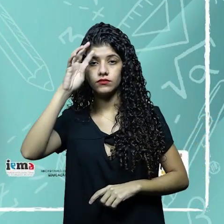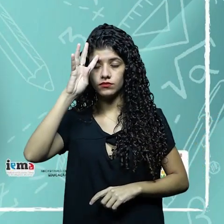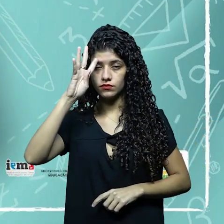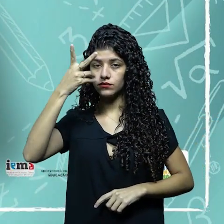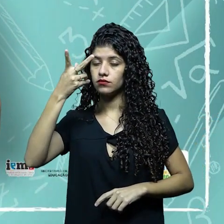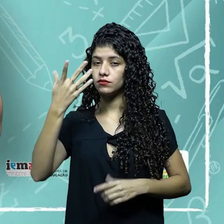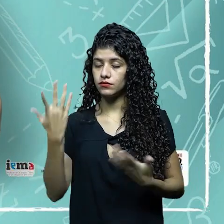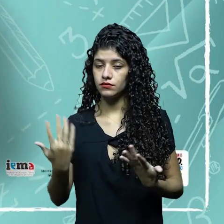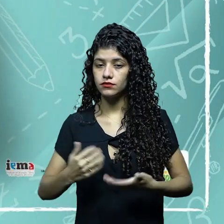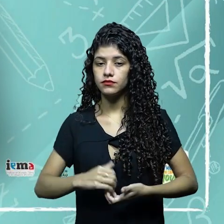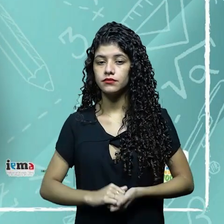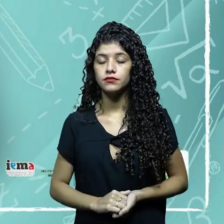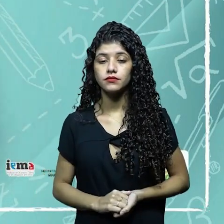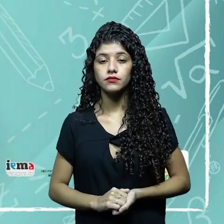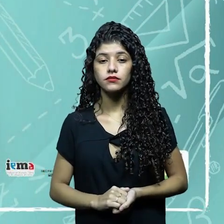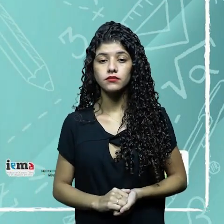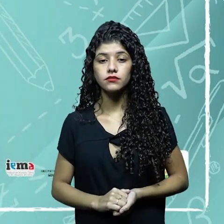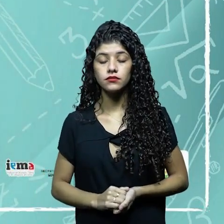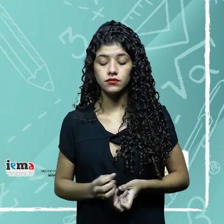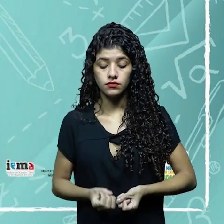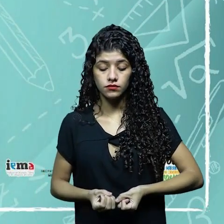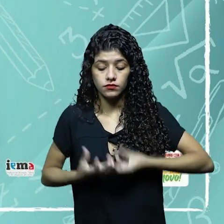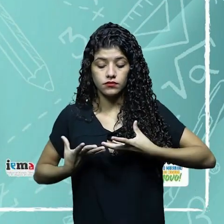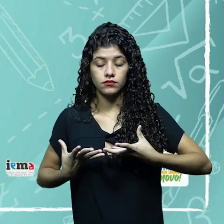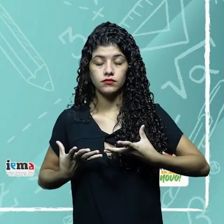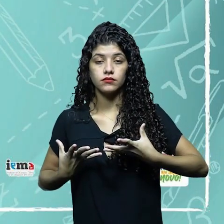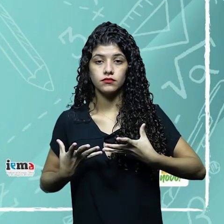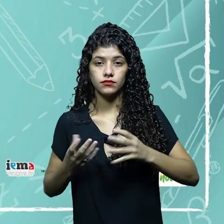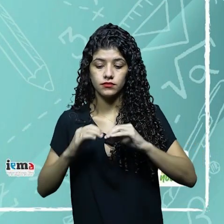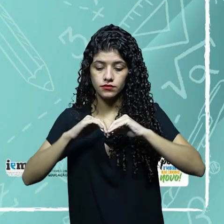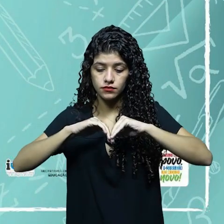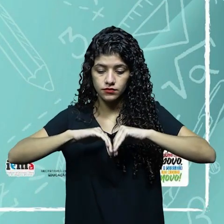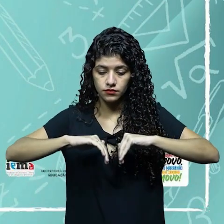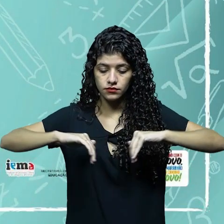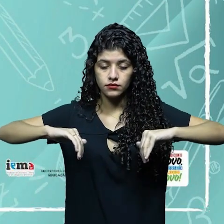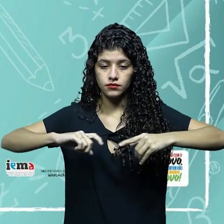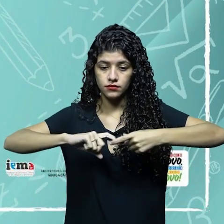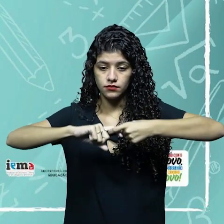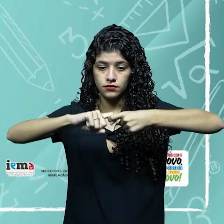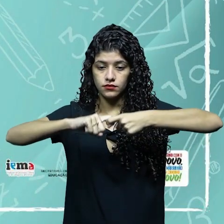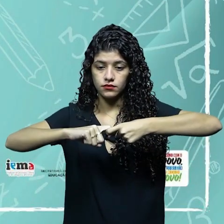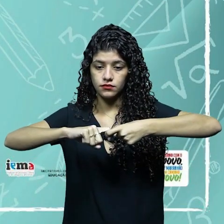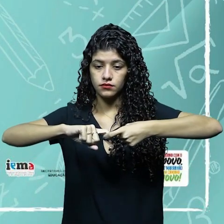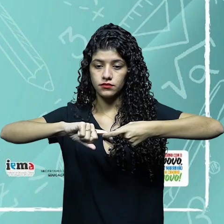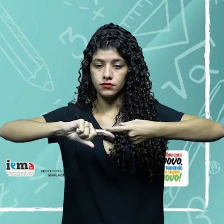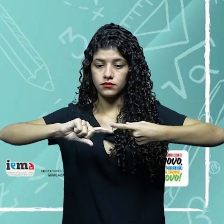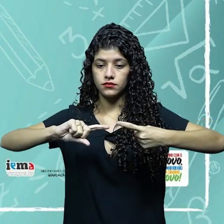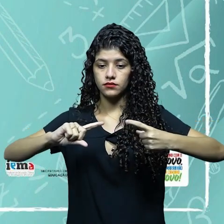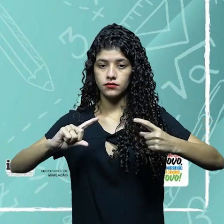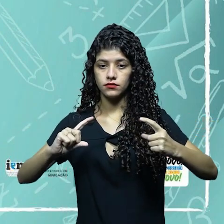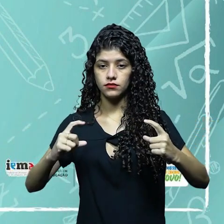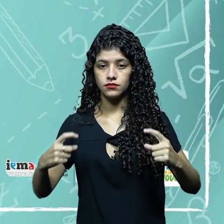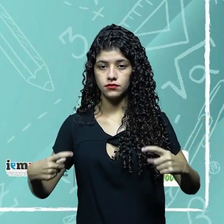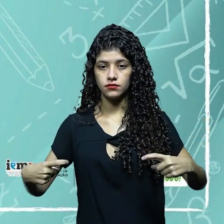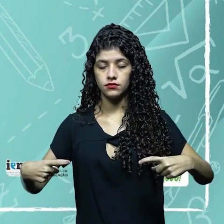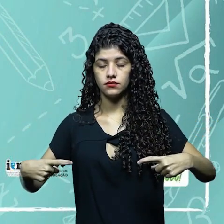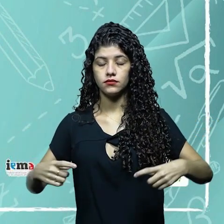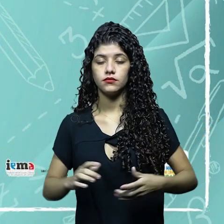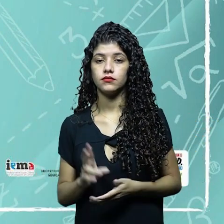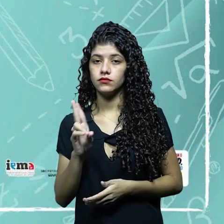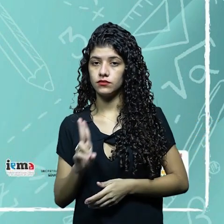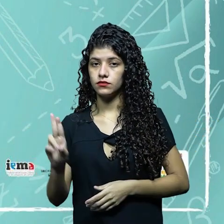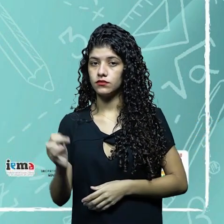comando, né? Como falei para vocês, que é o explodir. Mas esses são dois, né, que a gente